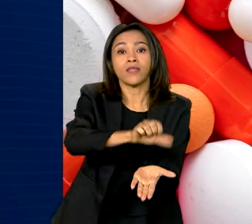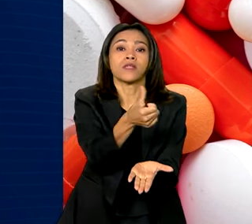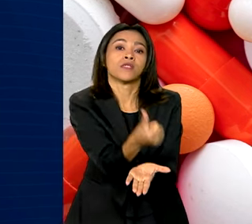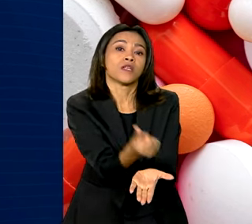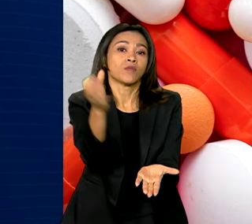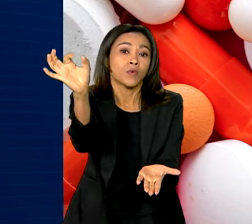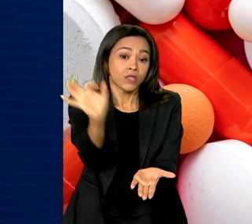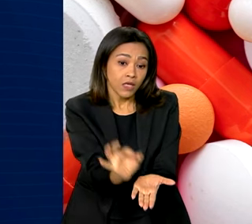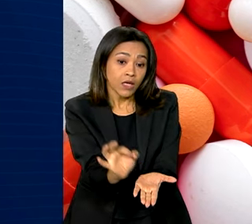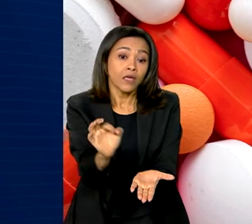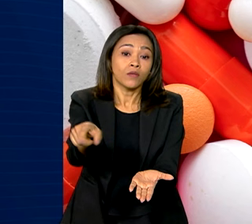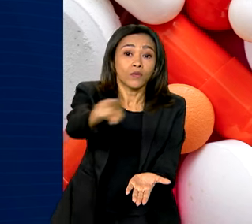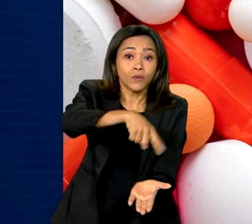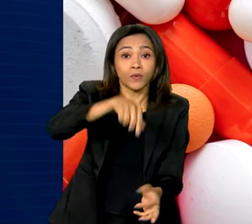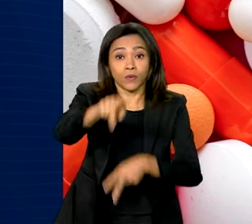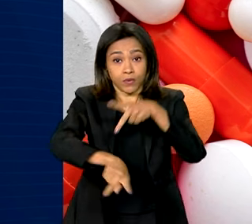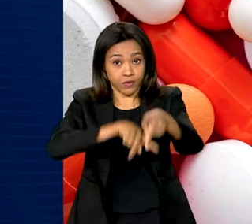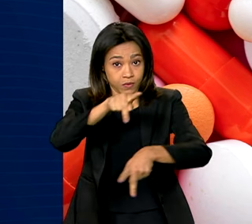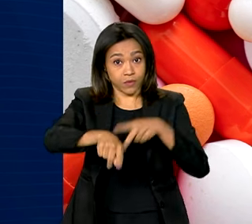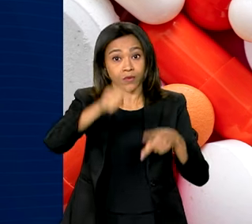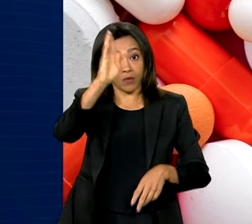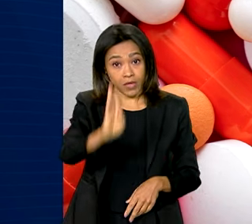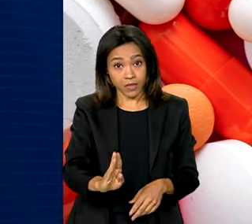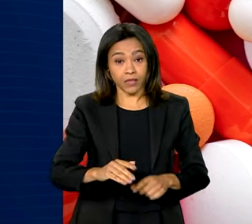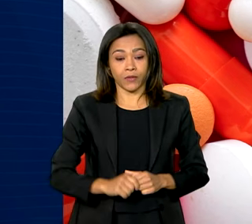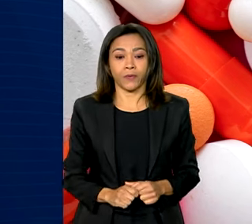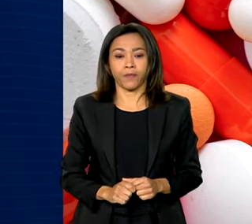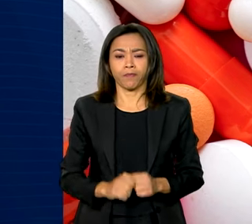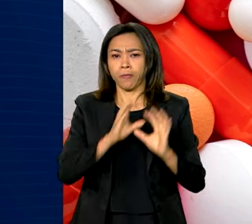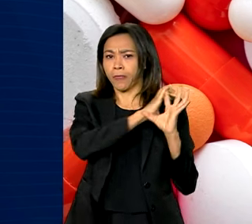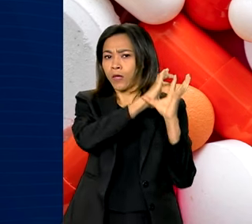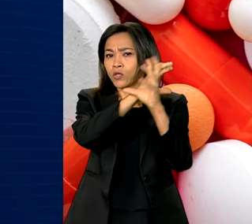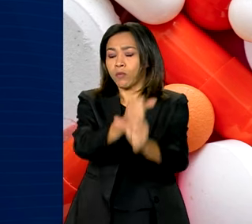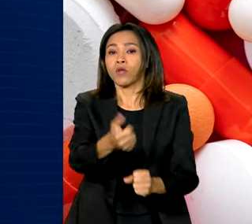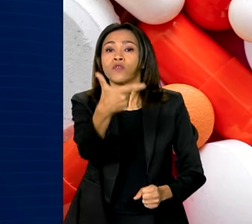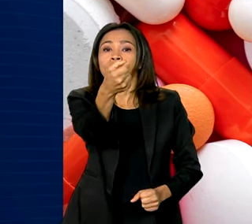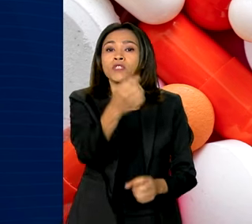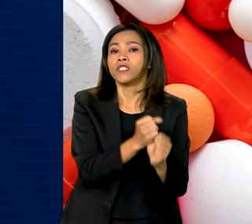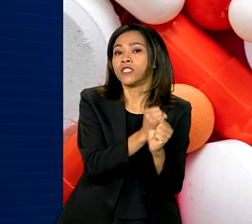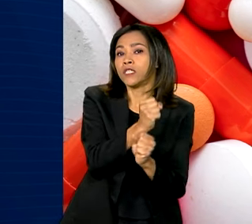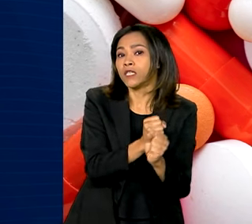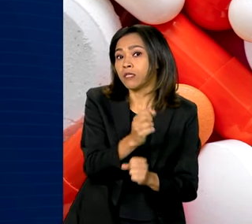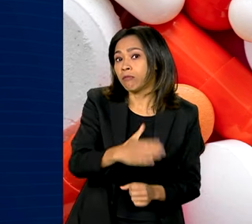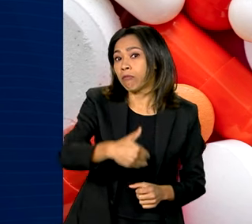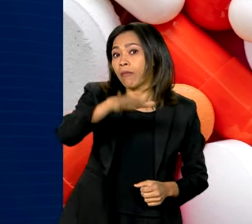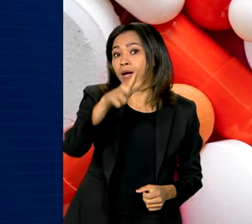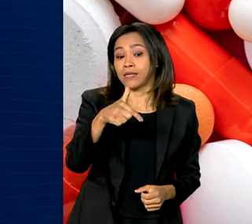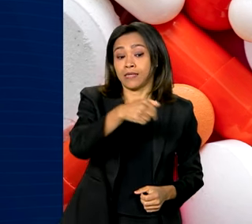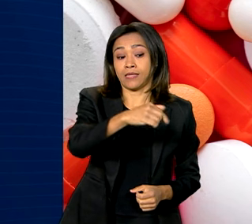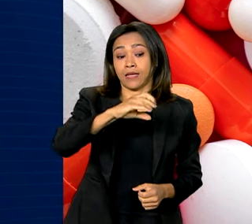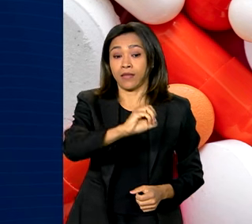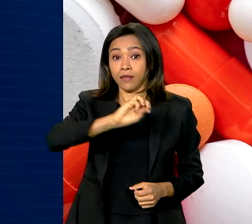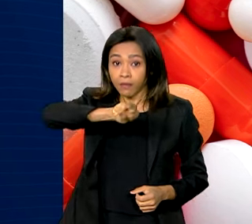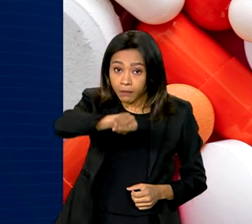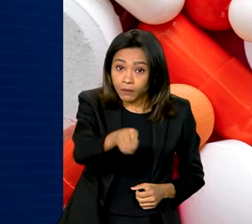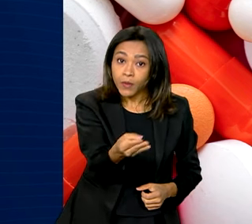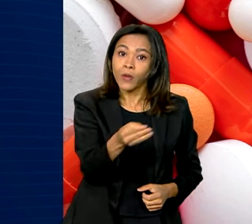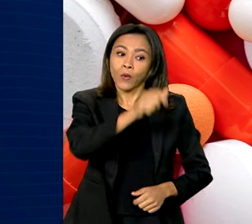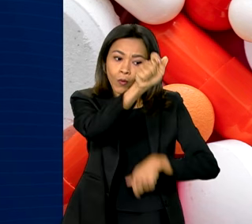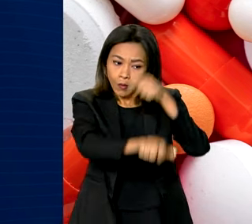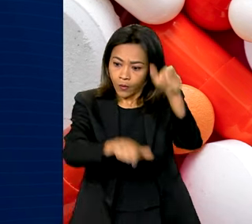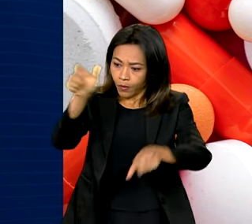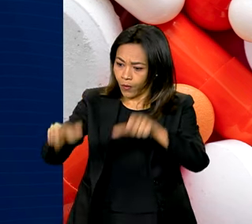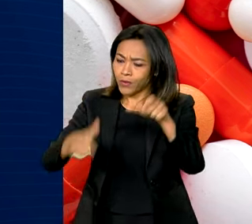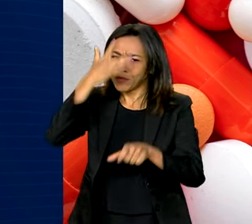96% da população brasileira em 20 anos mais de 70 milhões de brasileiros